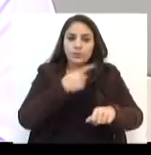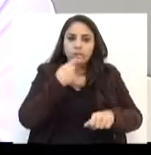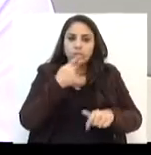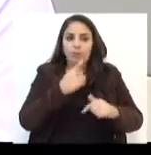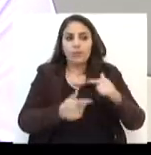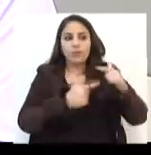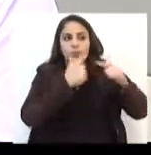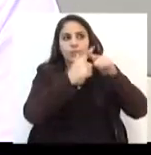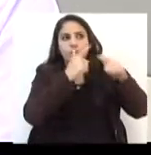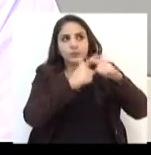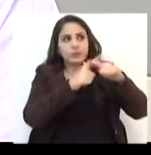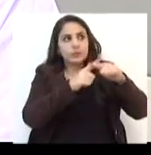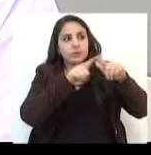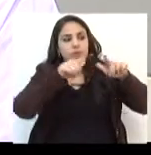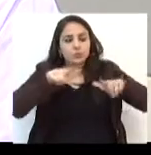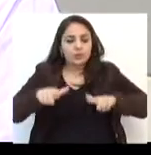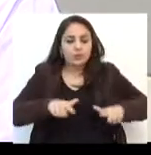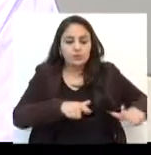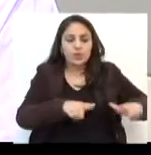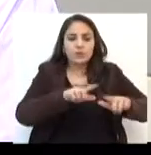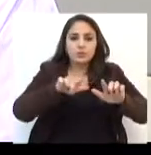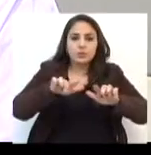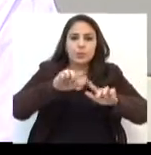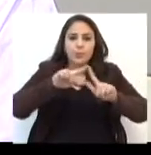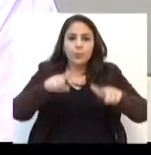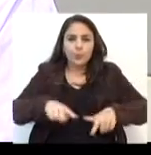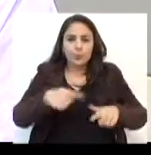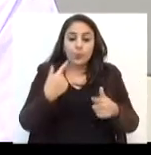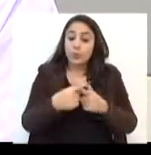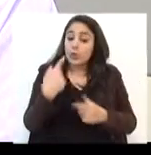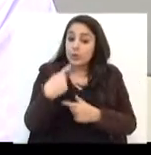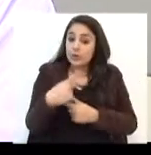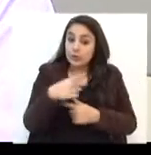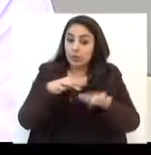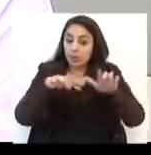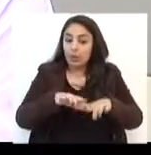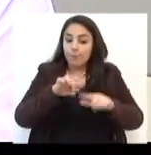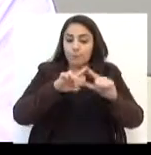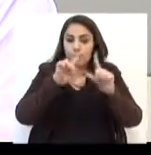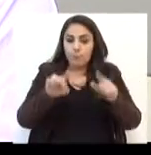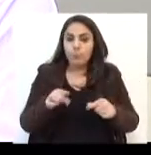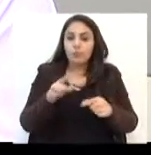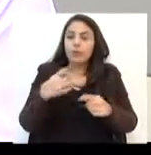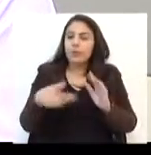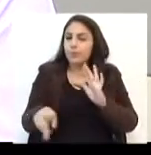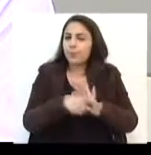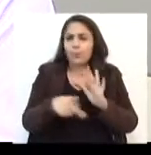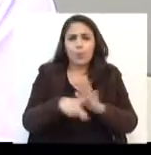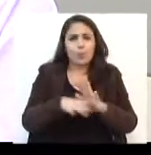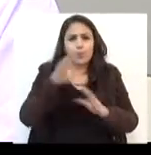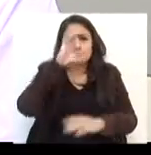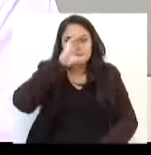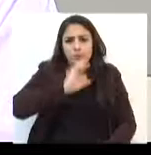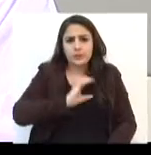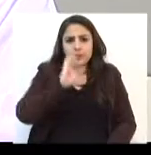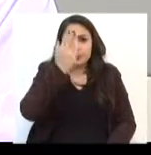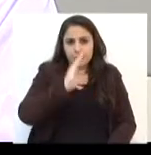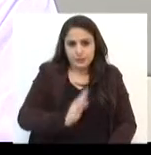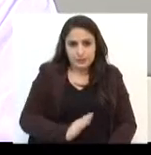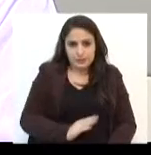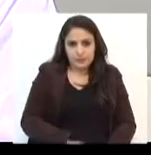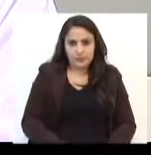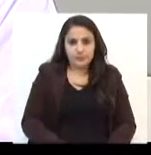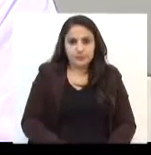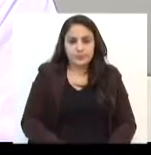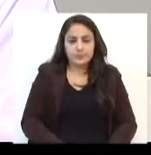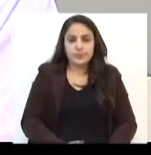temos crucifixo em alguns setores e instituições públicas, porque ali é uma instituição pública que pertence a todos os cidadãos brasileiros